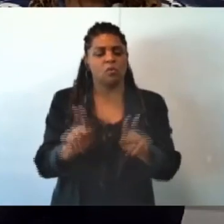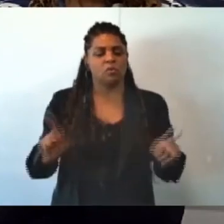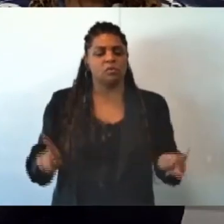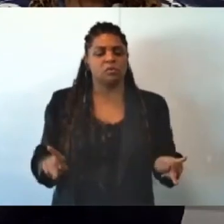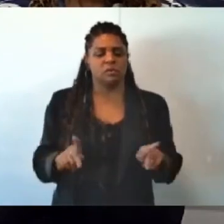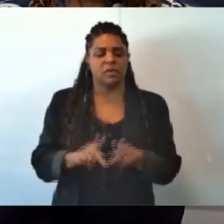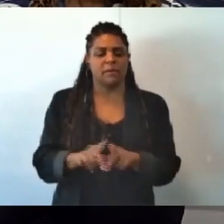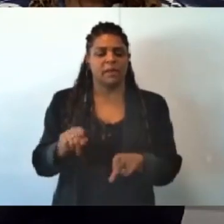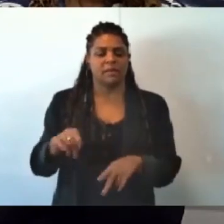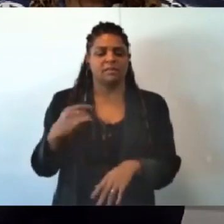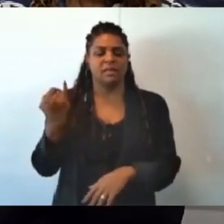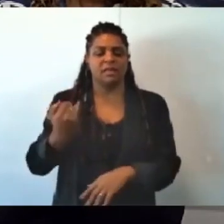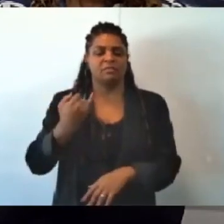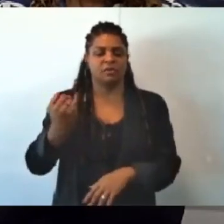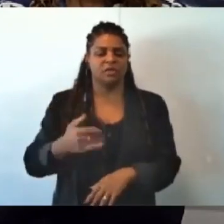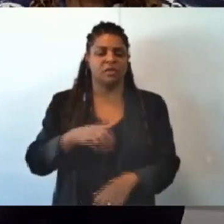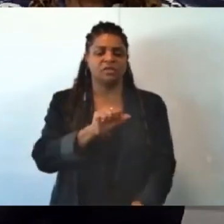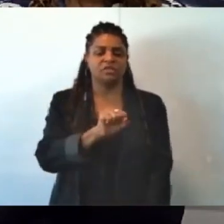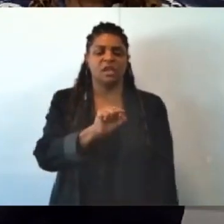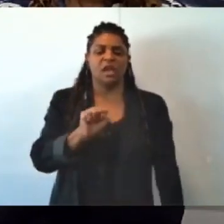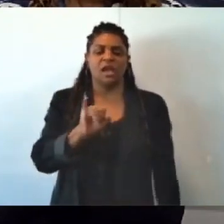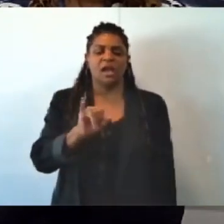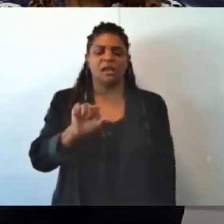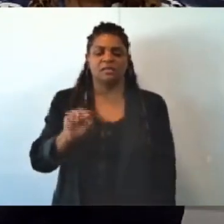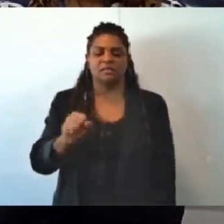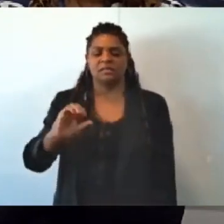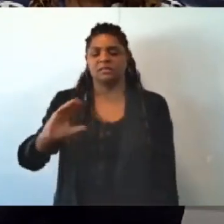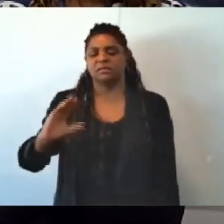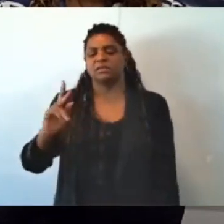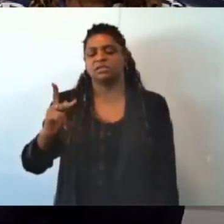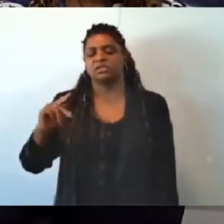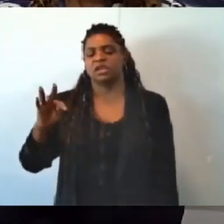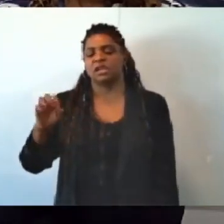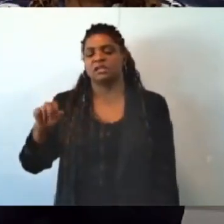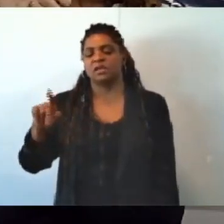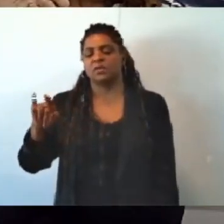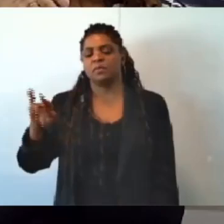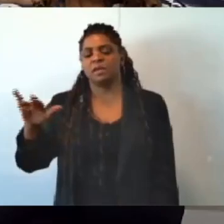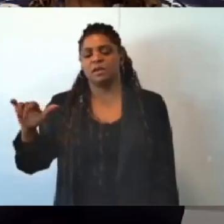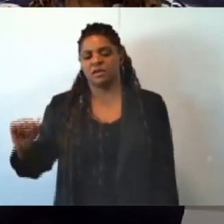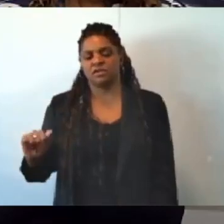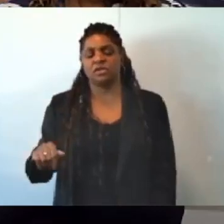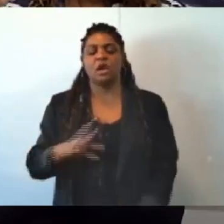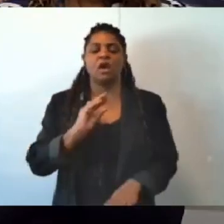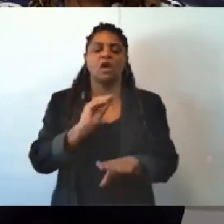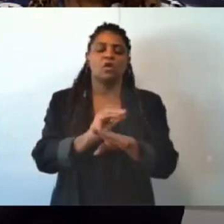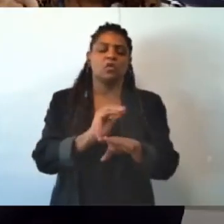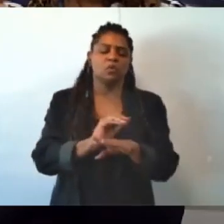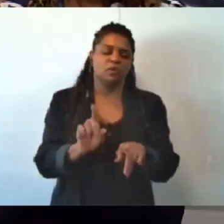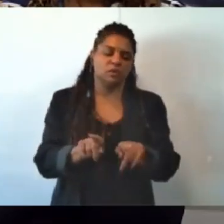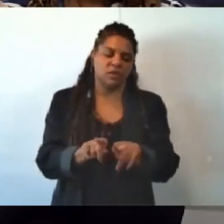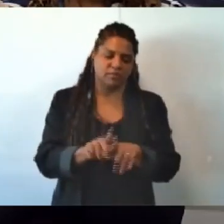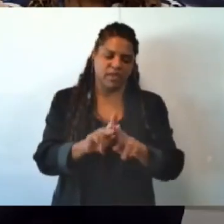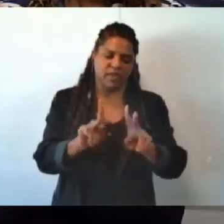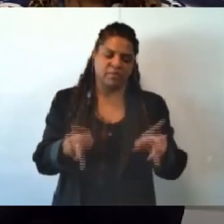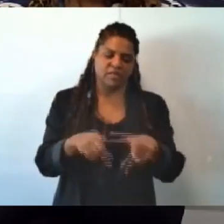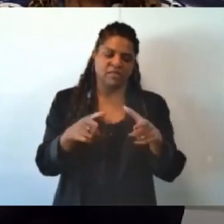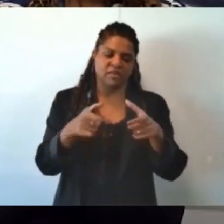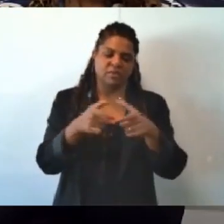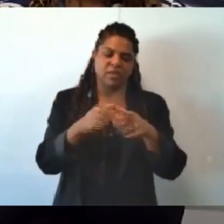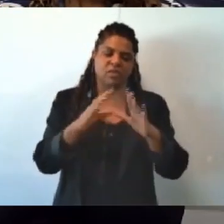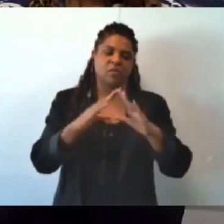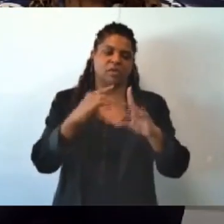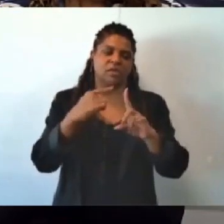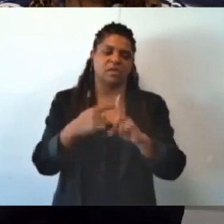Chateaubriand. Tomo conta da pracinha menor da Igreja Nossa Senhora das Dores.